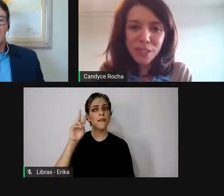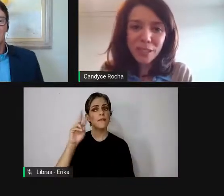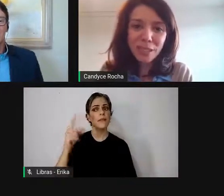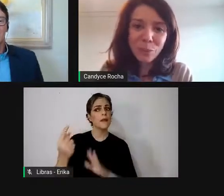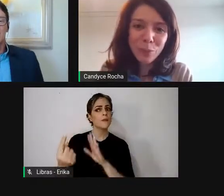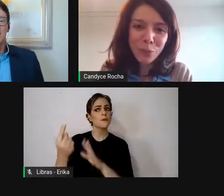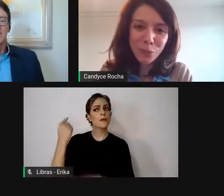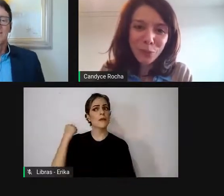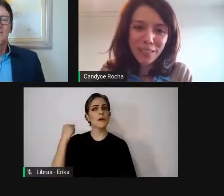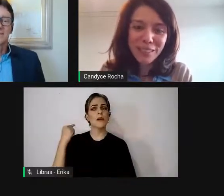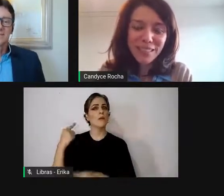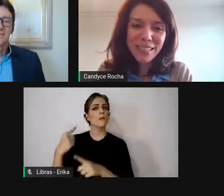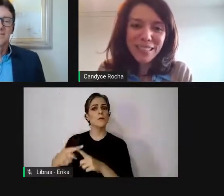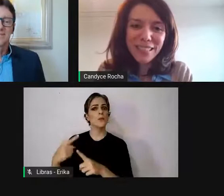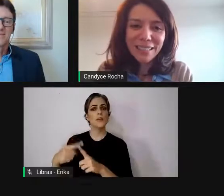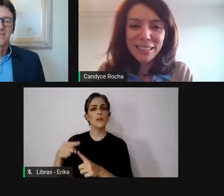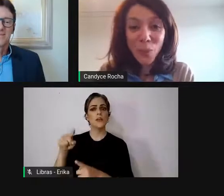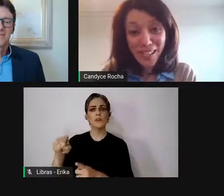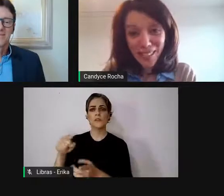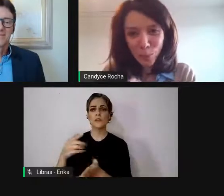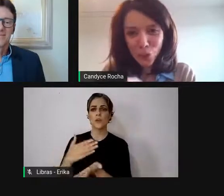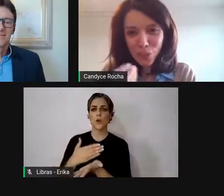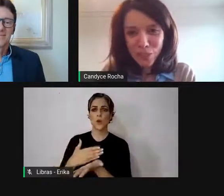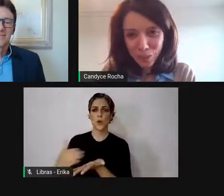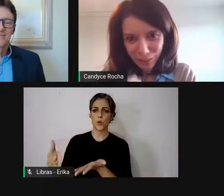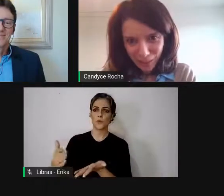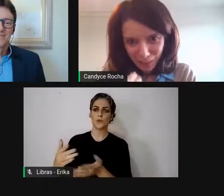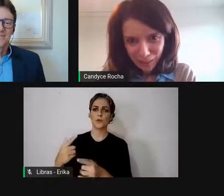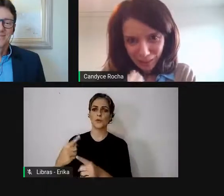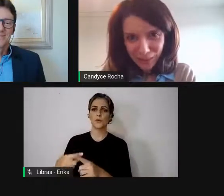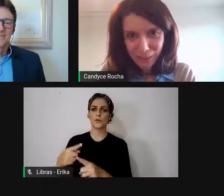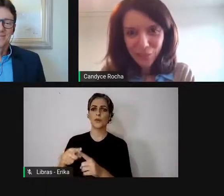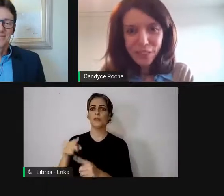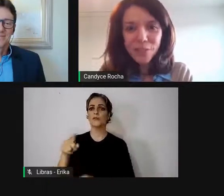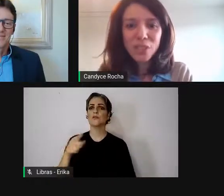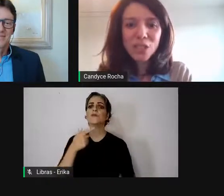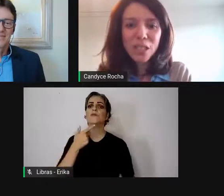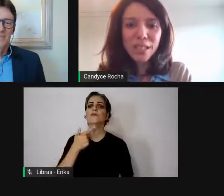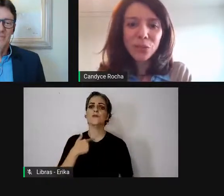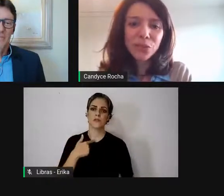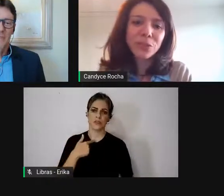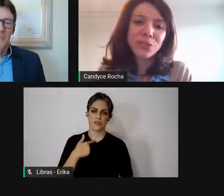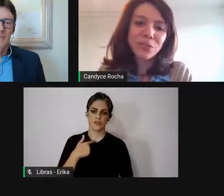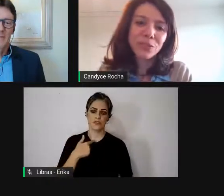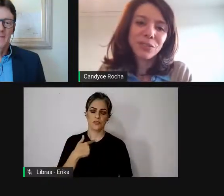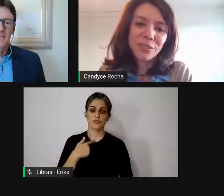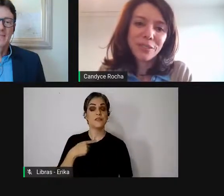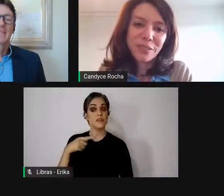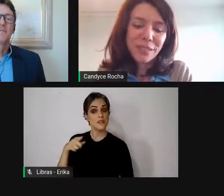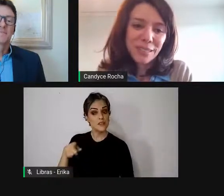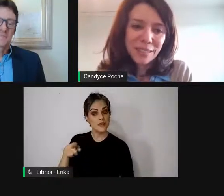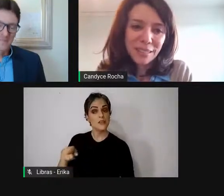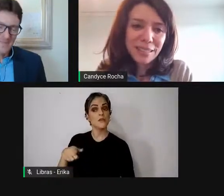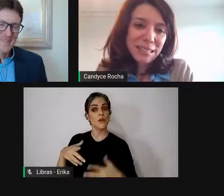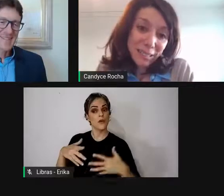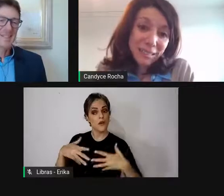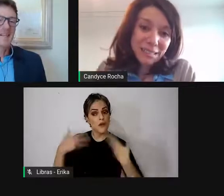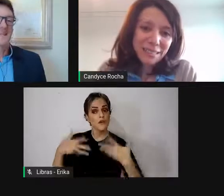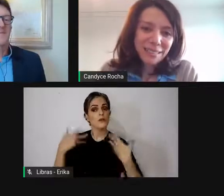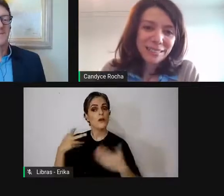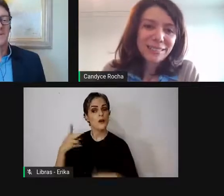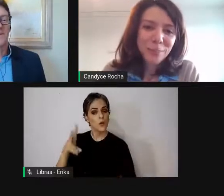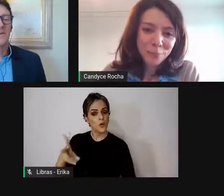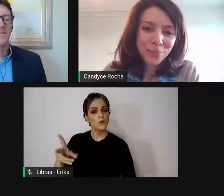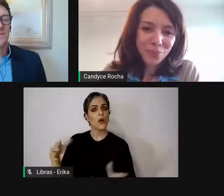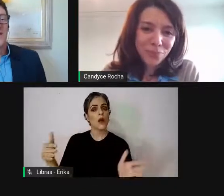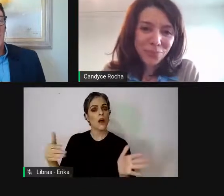primeiro lugar, porque você quis fazer aquilo em primeiro lugar. Então, é essa motivação que tem que fazer você chegar no fim. Que